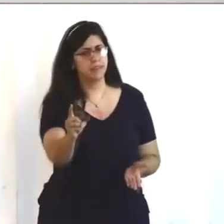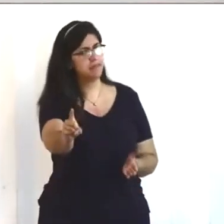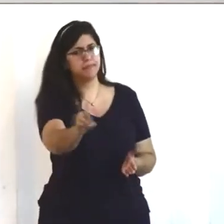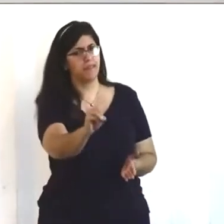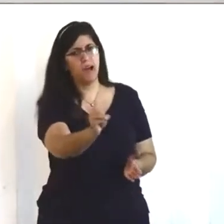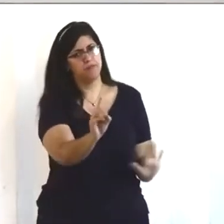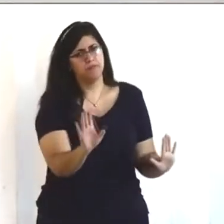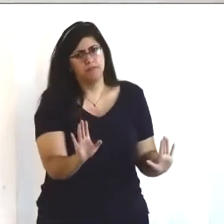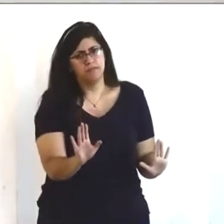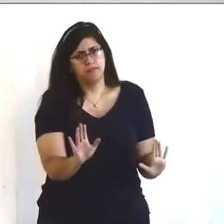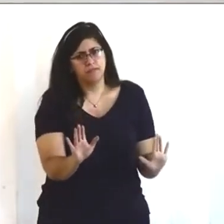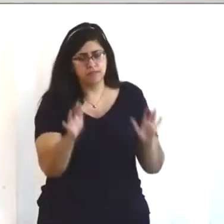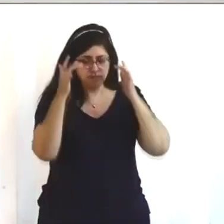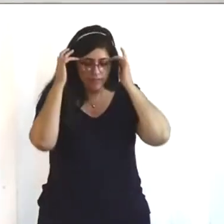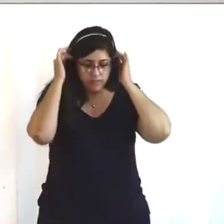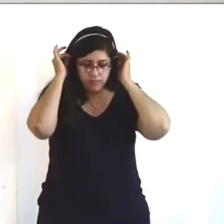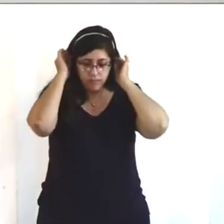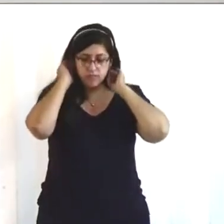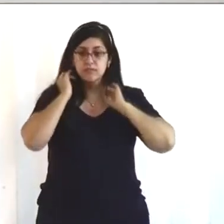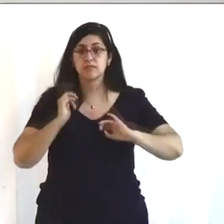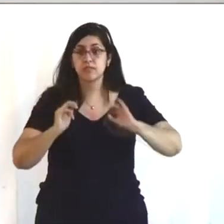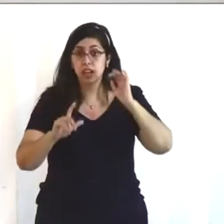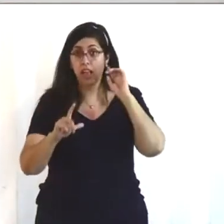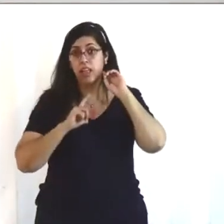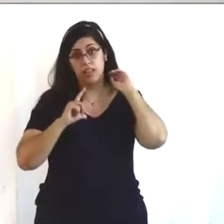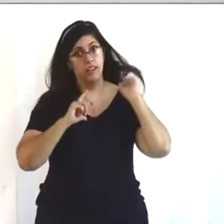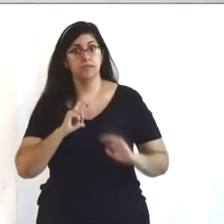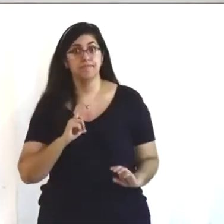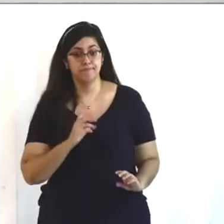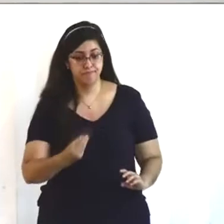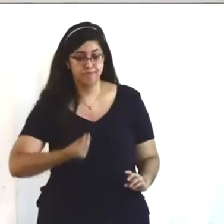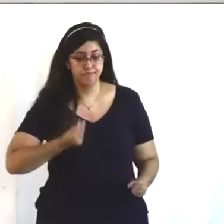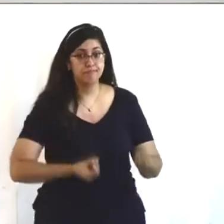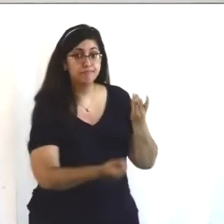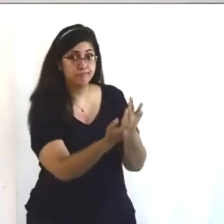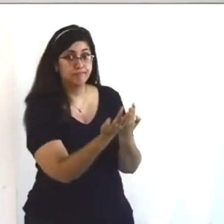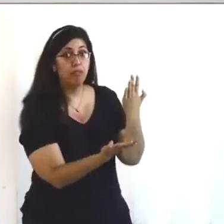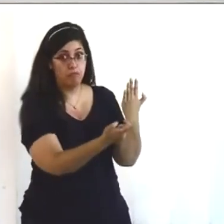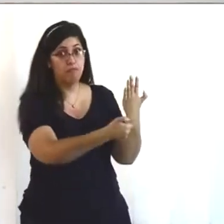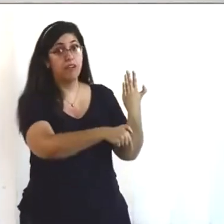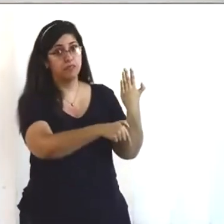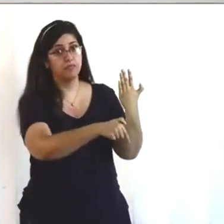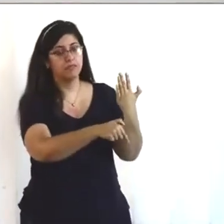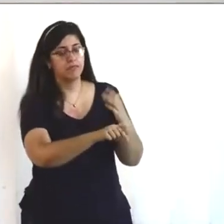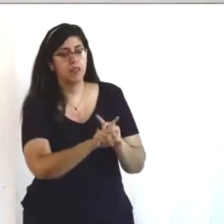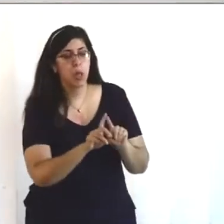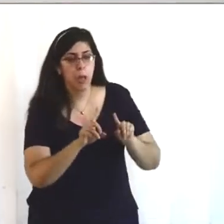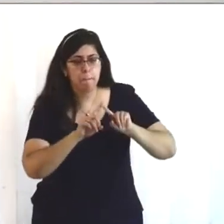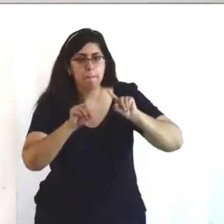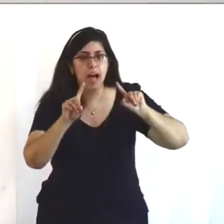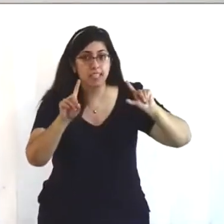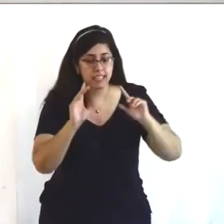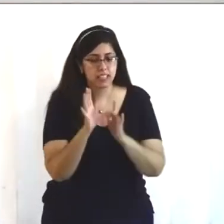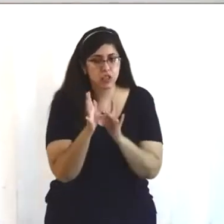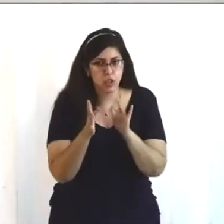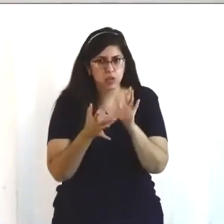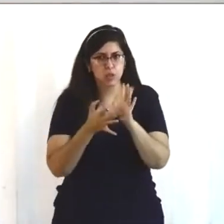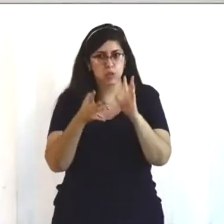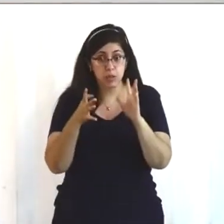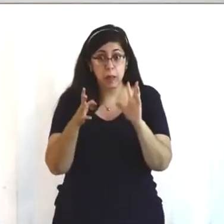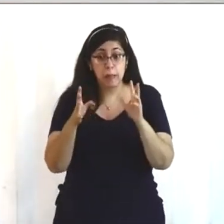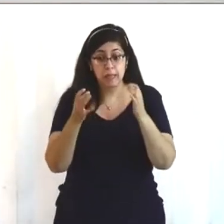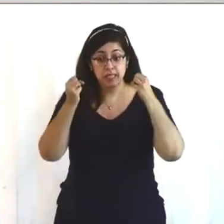eram tomados do ódio. O resultado você conhece. Eles clamaram em alta